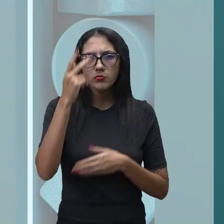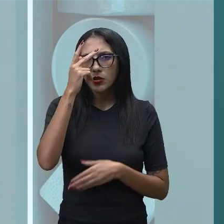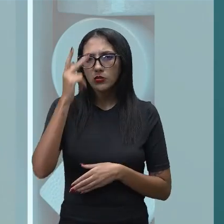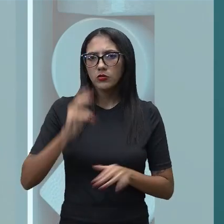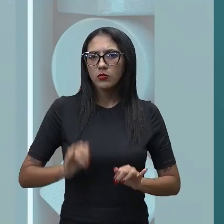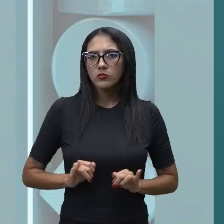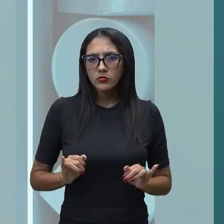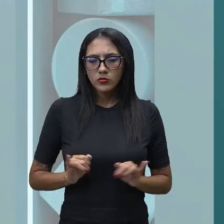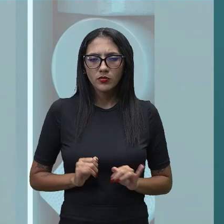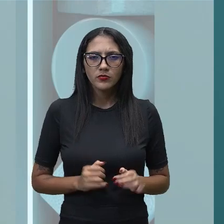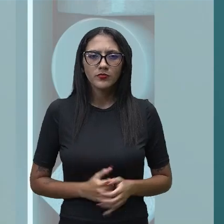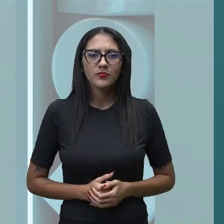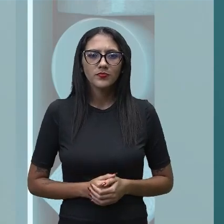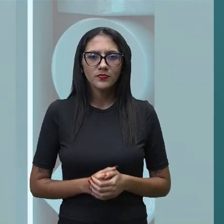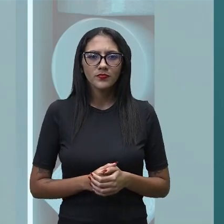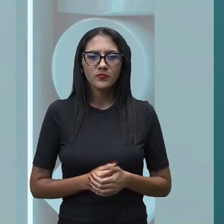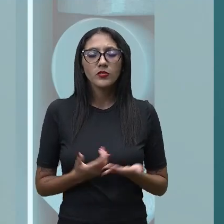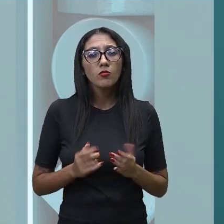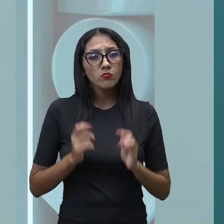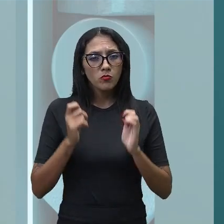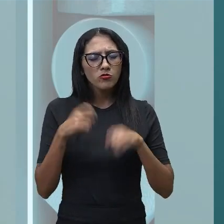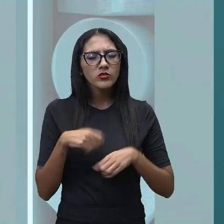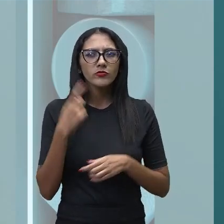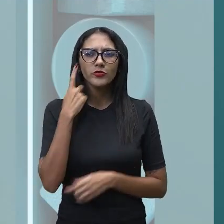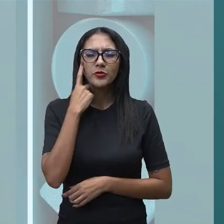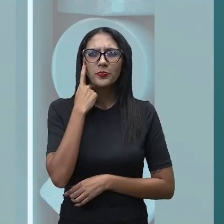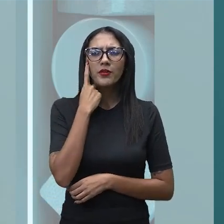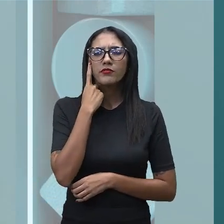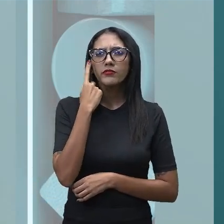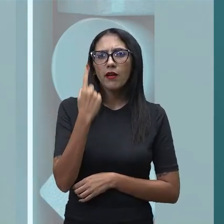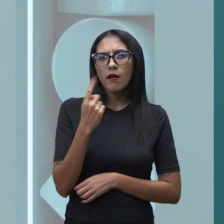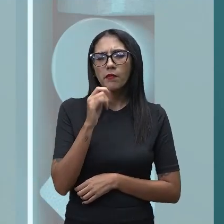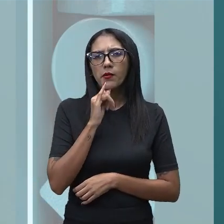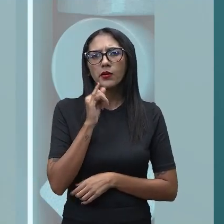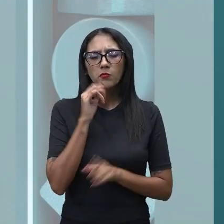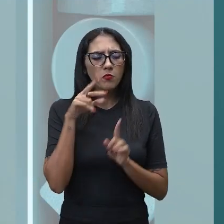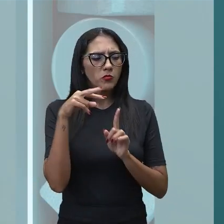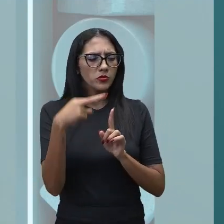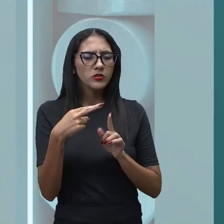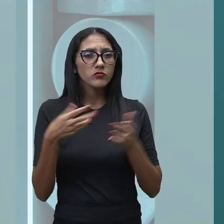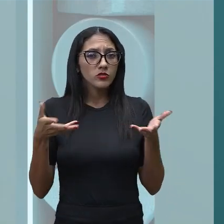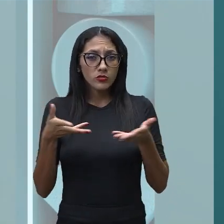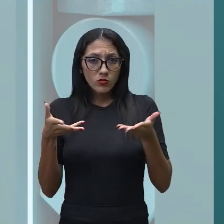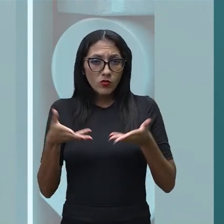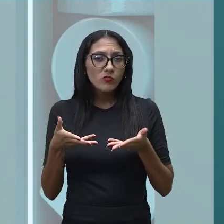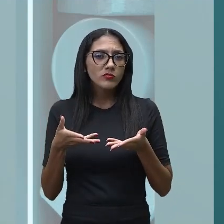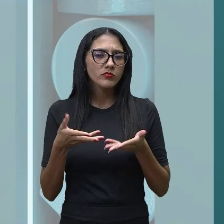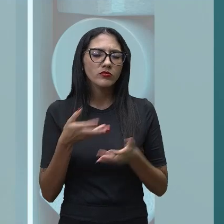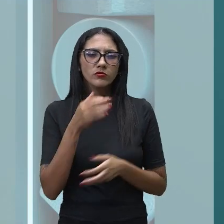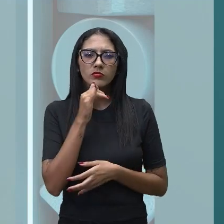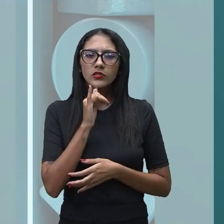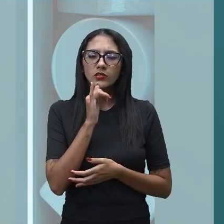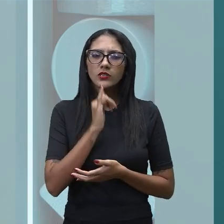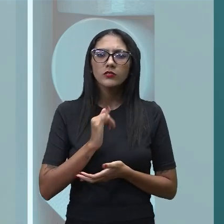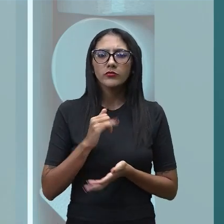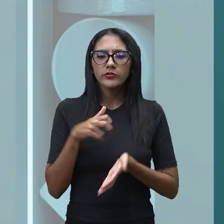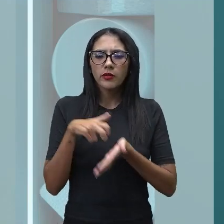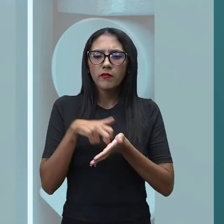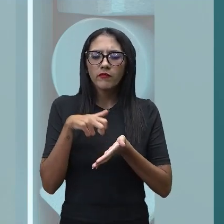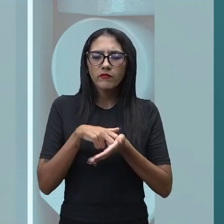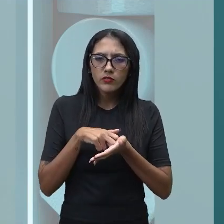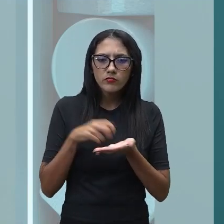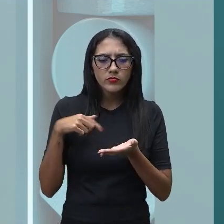um espelhamento, né? A gente pode pensar num ponto do presente também, do sacrifício que às vezes fazemos